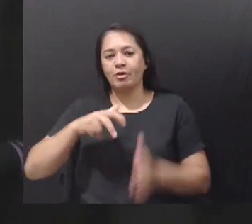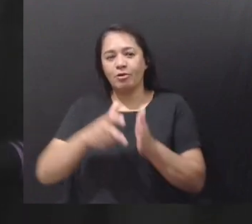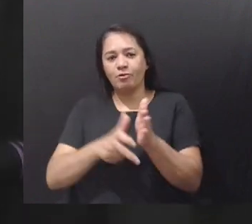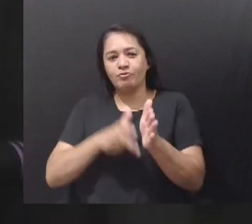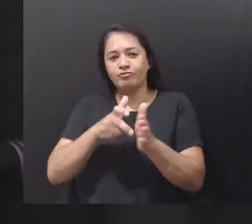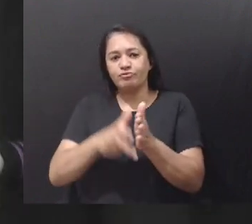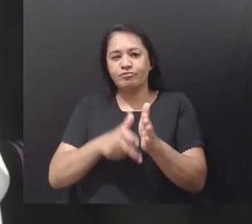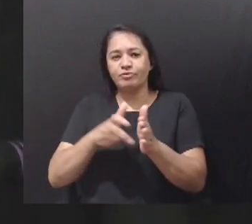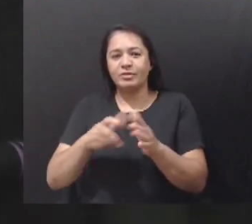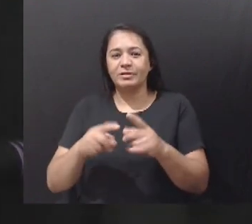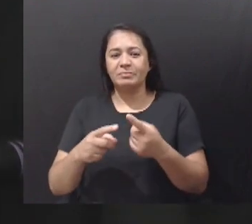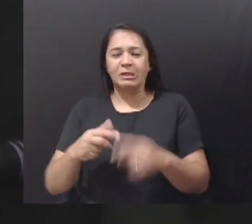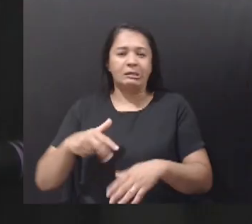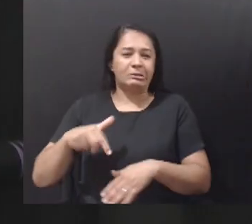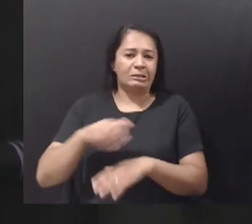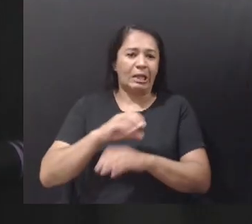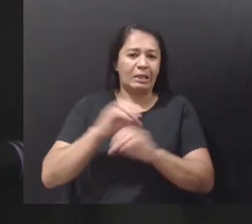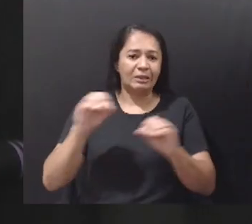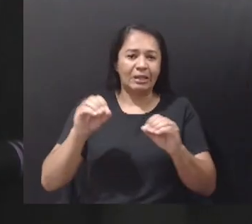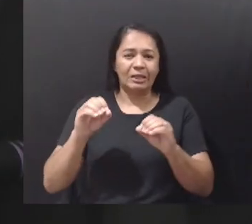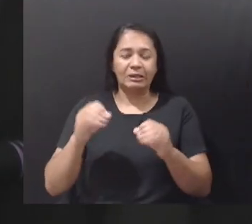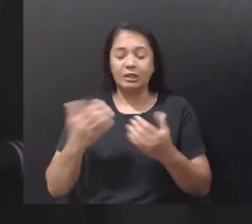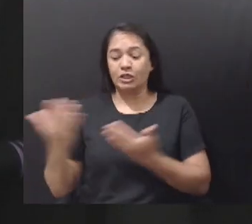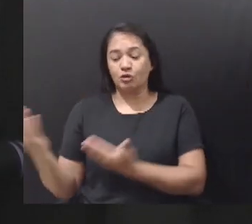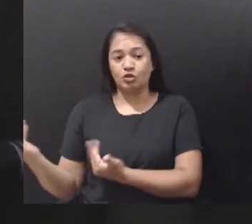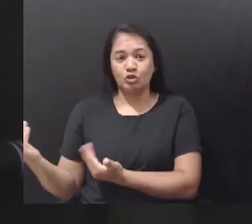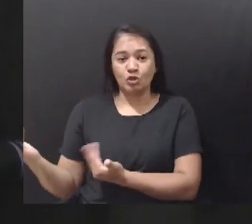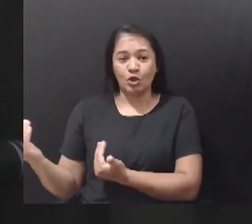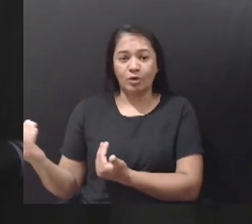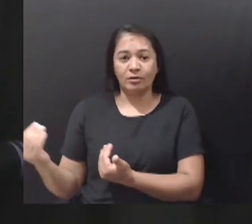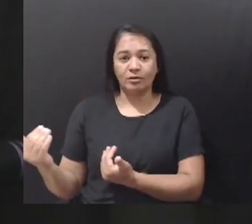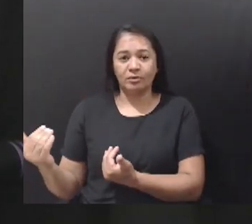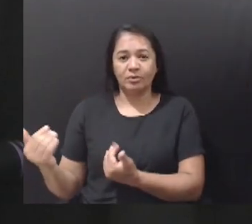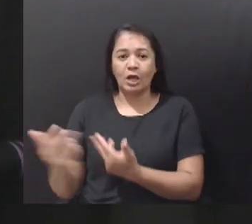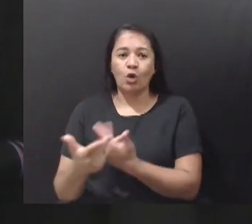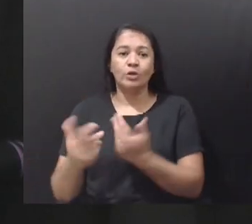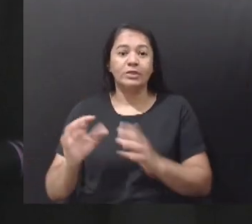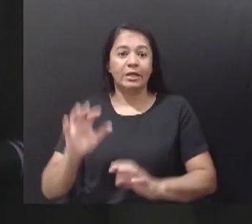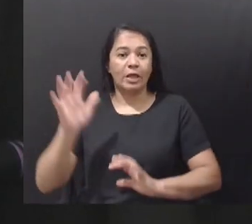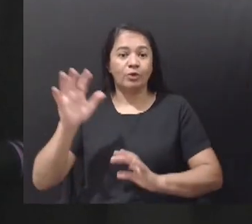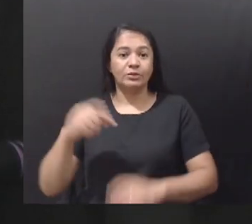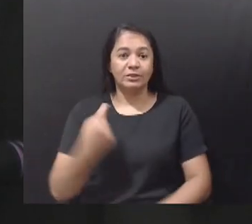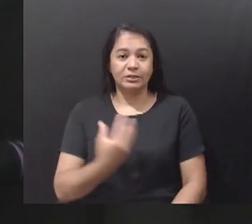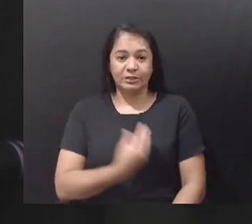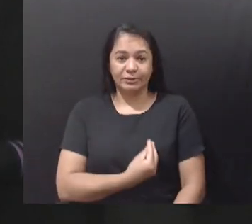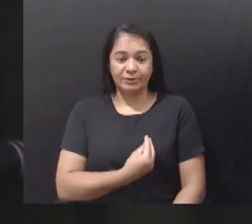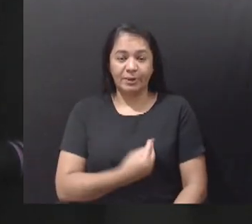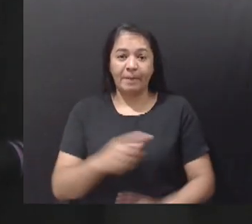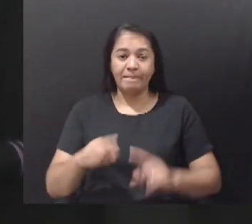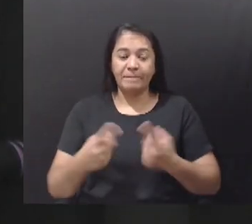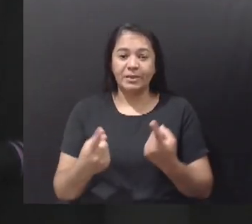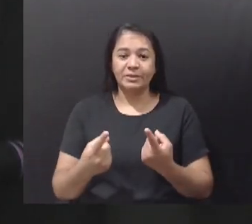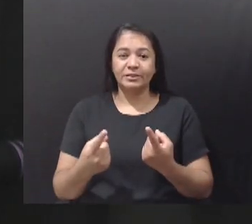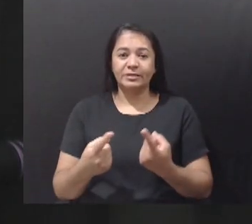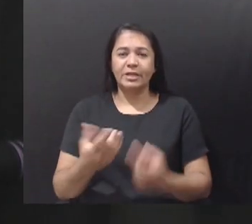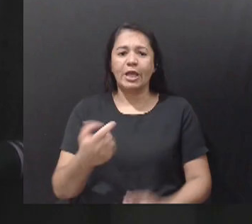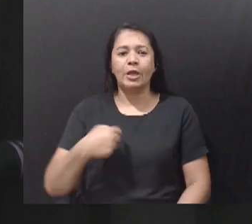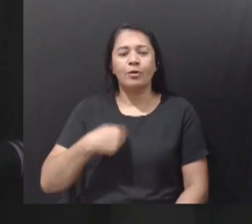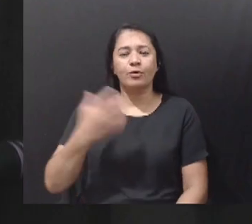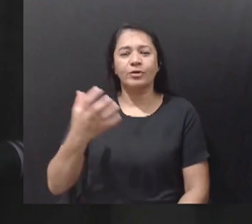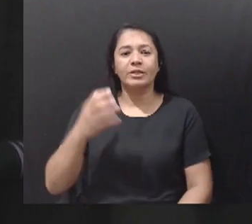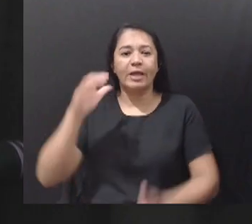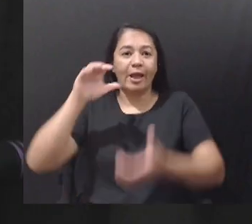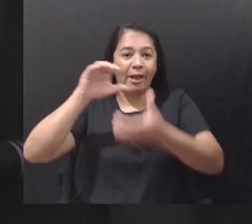andava mais, era muito jovem. Essas coisas que acontecem na vida das pessoas. Mas eu queria casar, arranjei